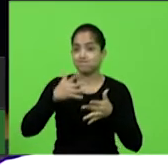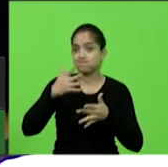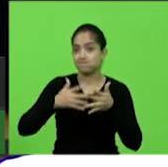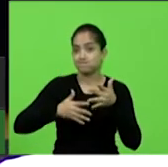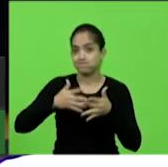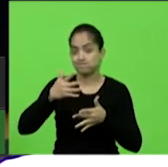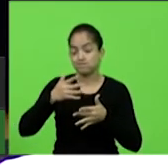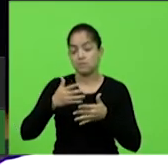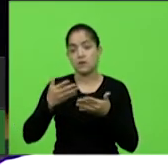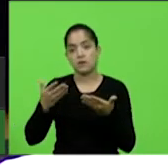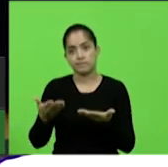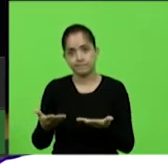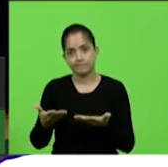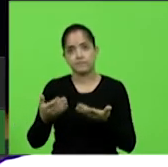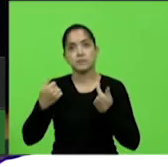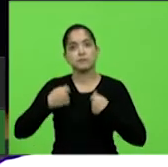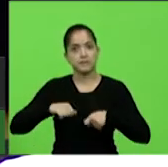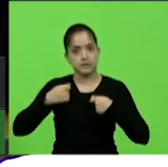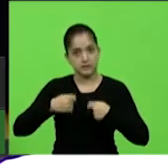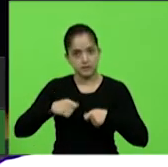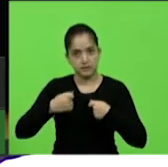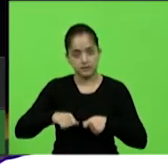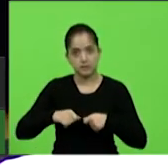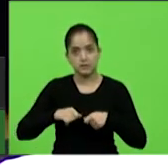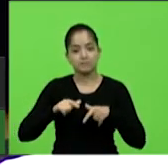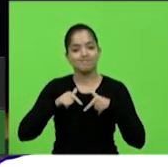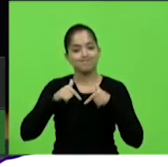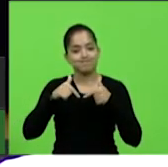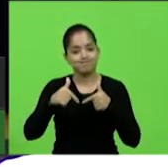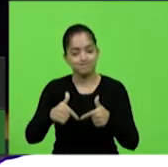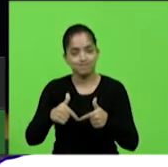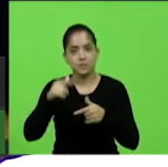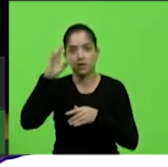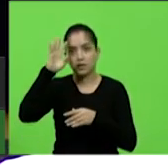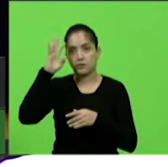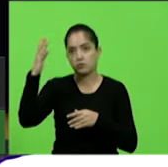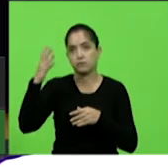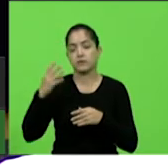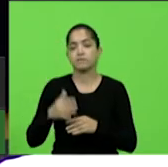a Assembleia Legislativa tem que tomar uma posição, o governo do estado tem que resolver isso.